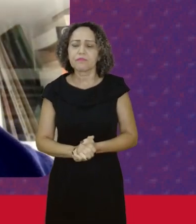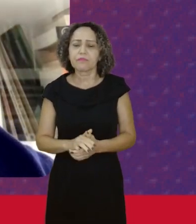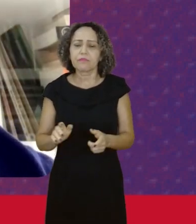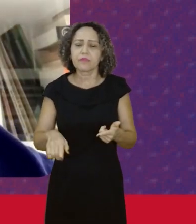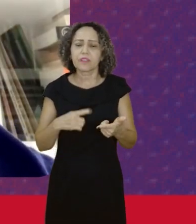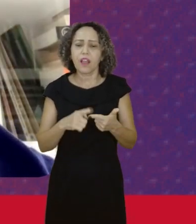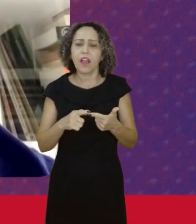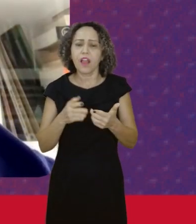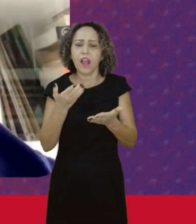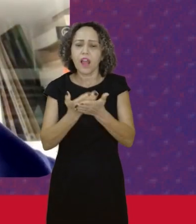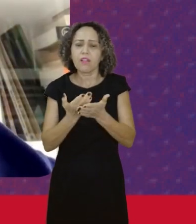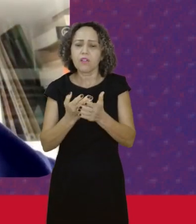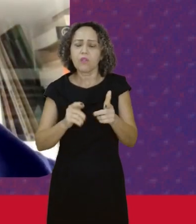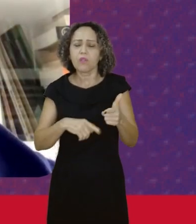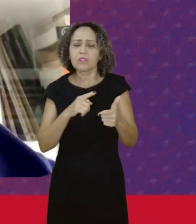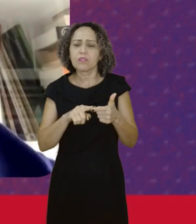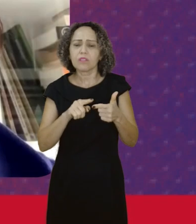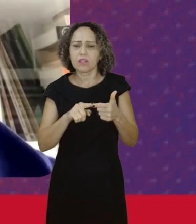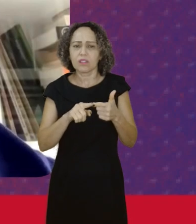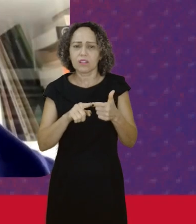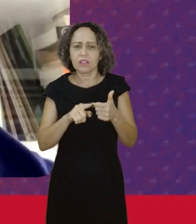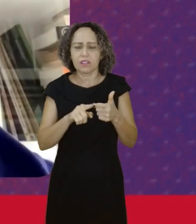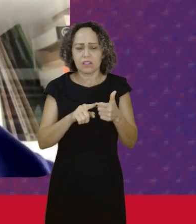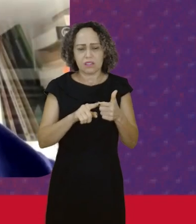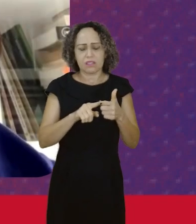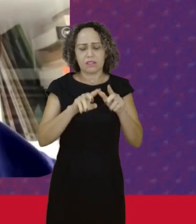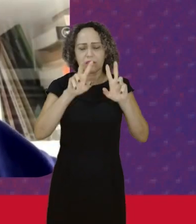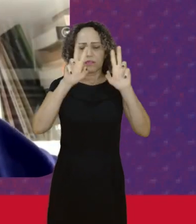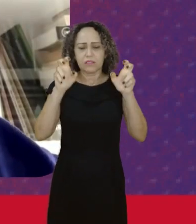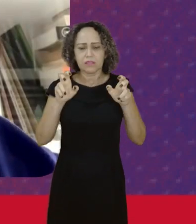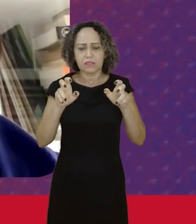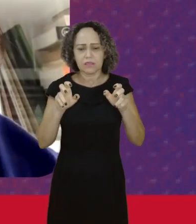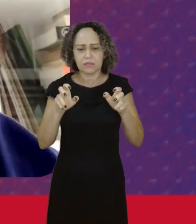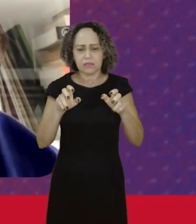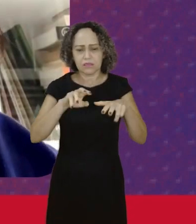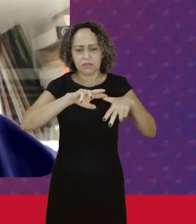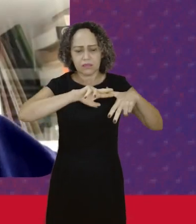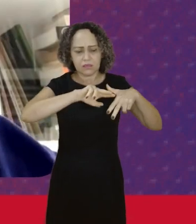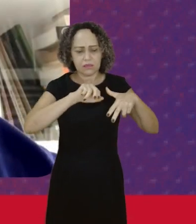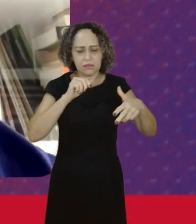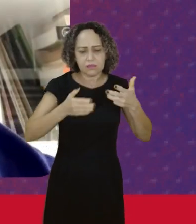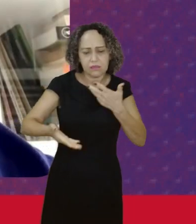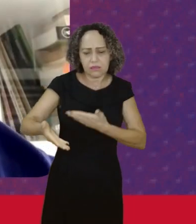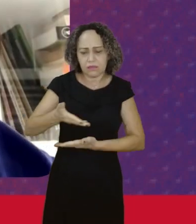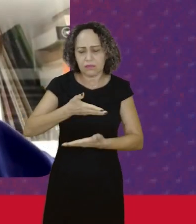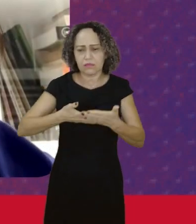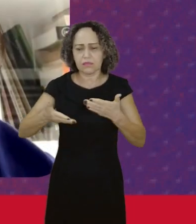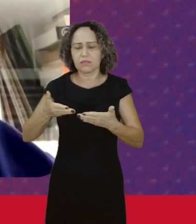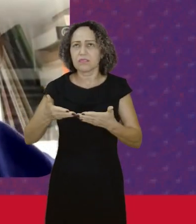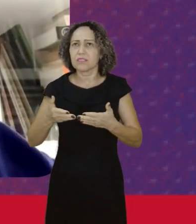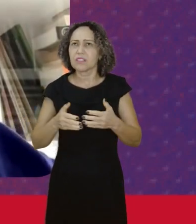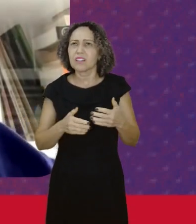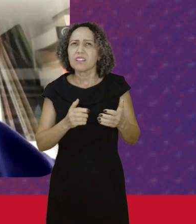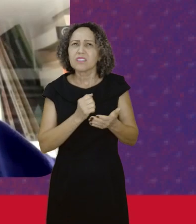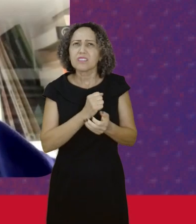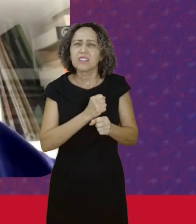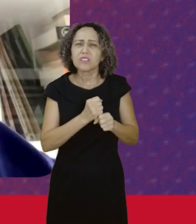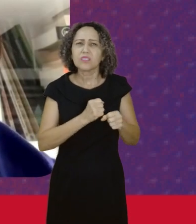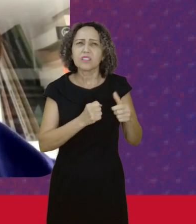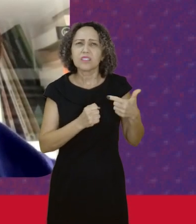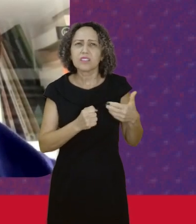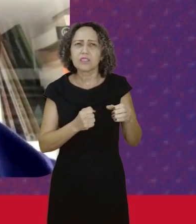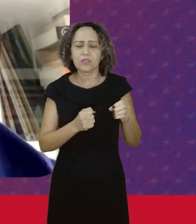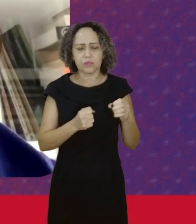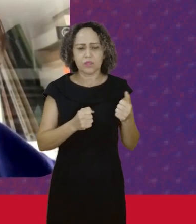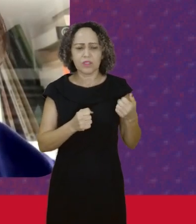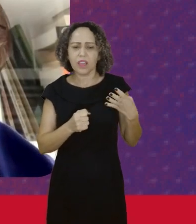de gênero no Brasil. Nós vivemos, desde 2014, pelo menos,